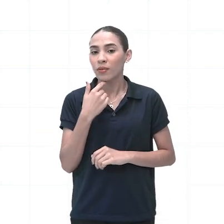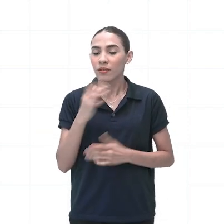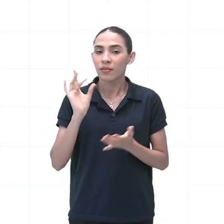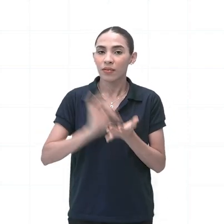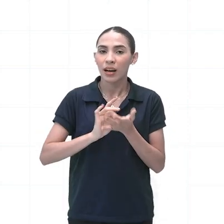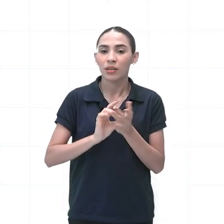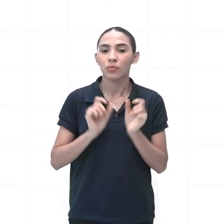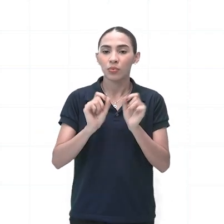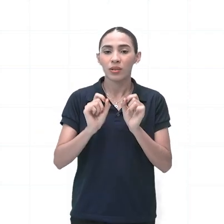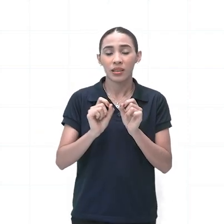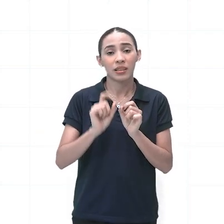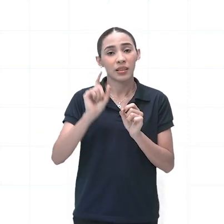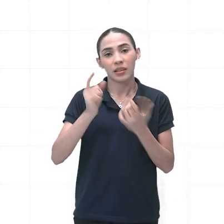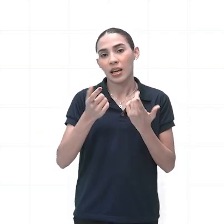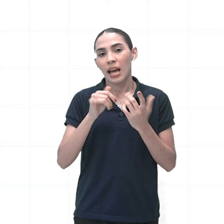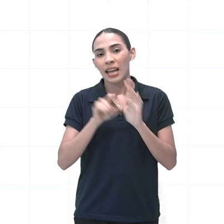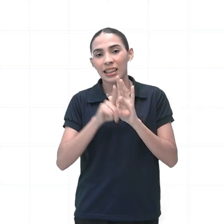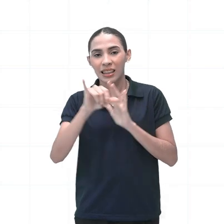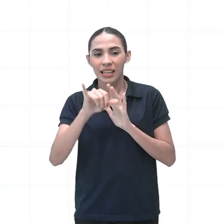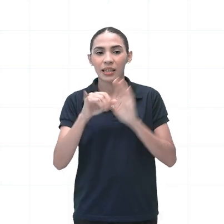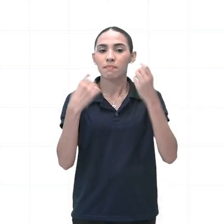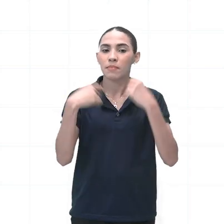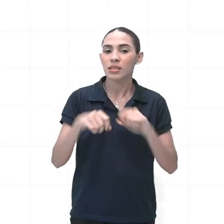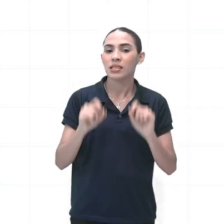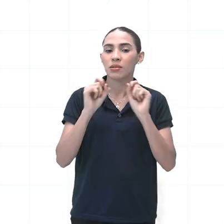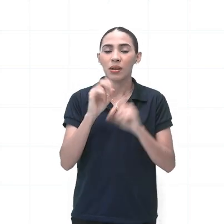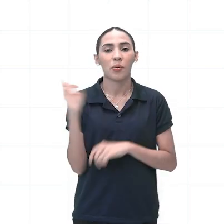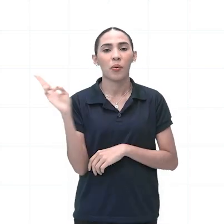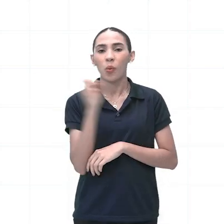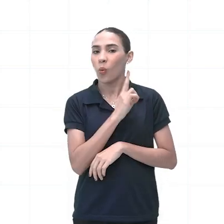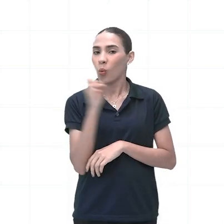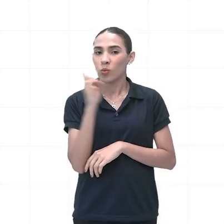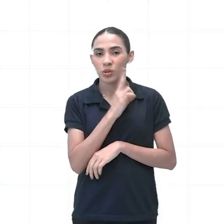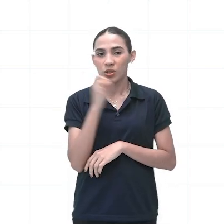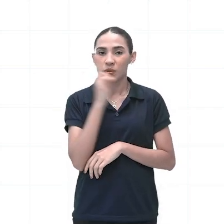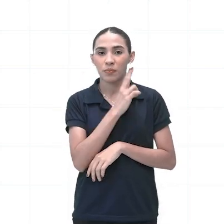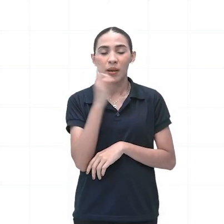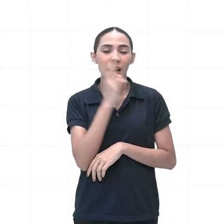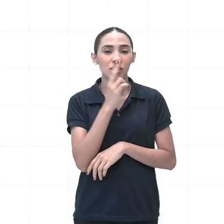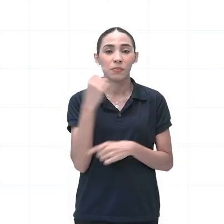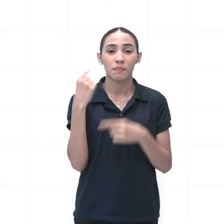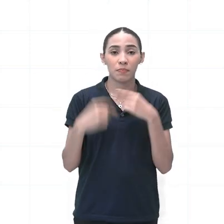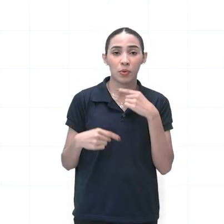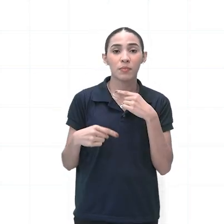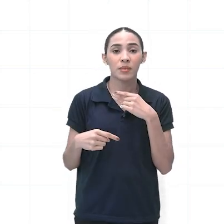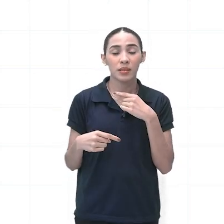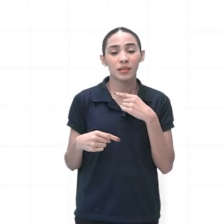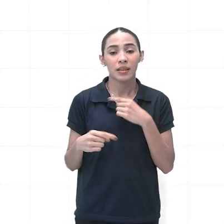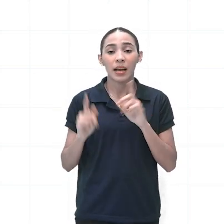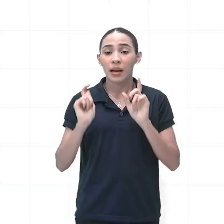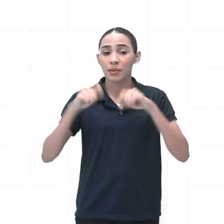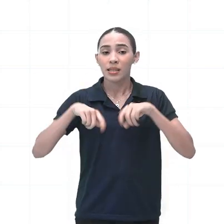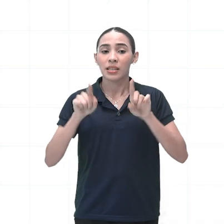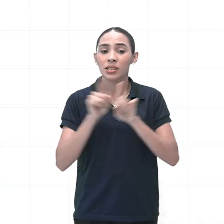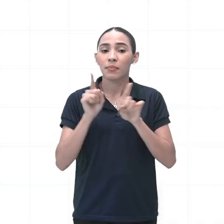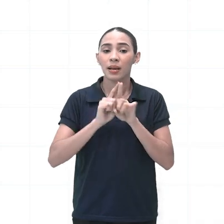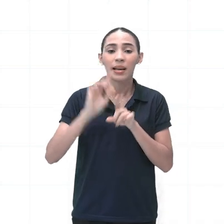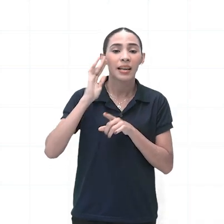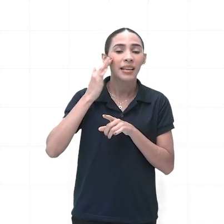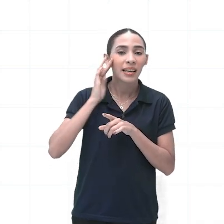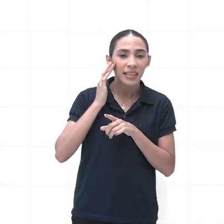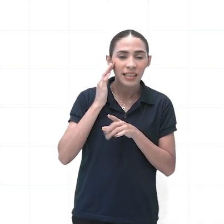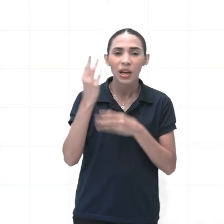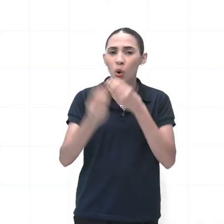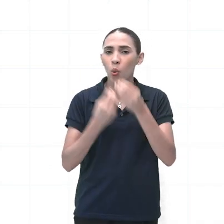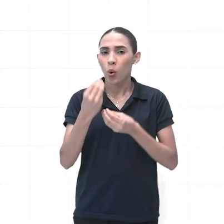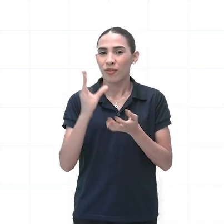essa presunção absoluta deve ser urgentemente abolida. A capacidade de entender